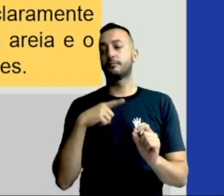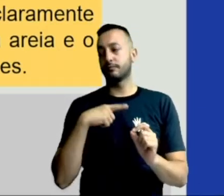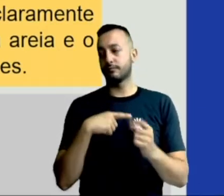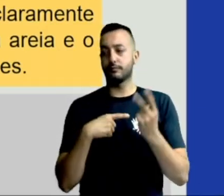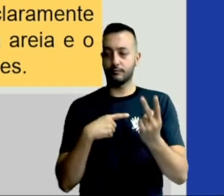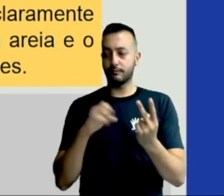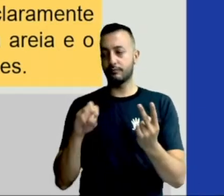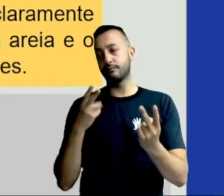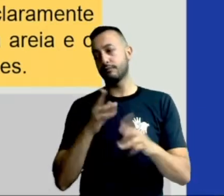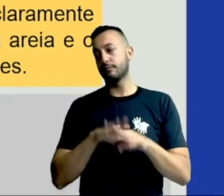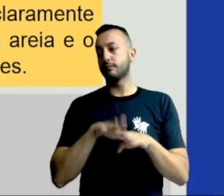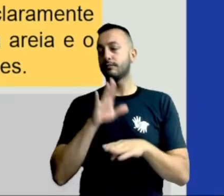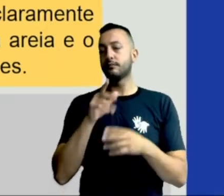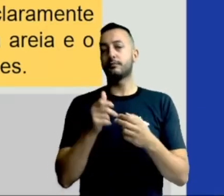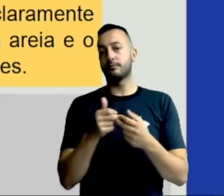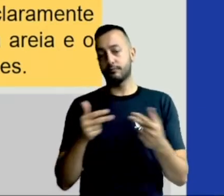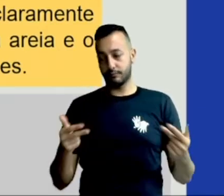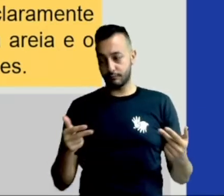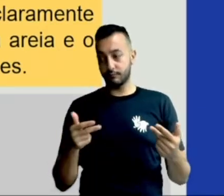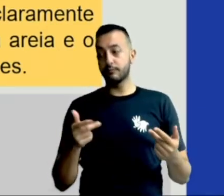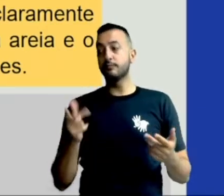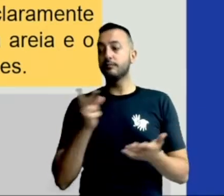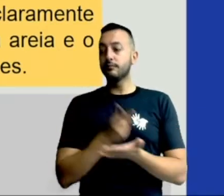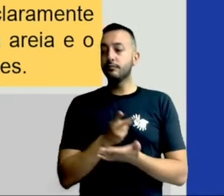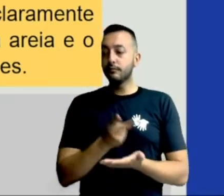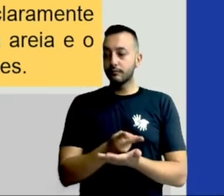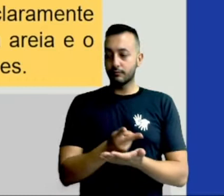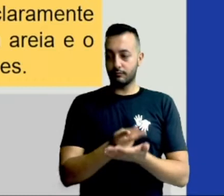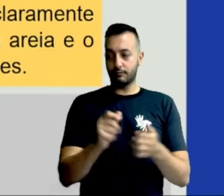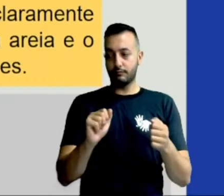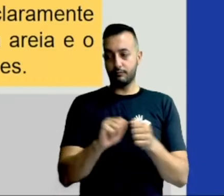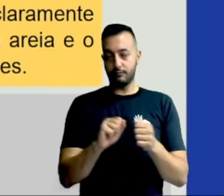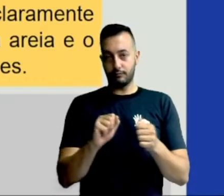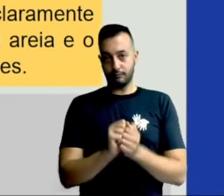ou mais fases, sempre é formada